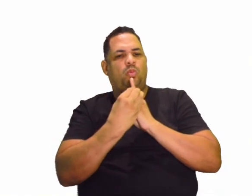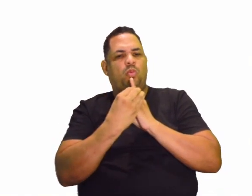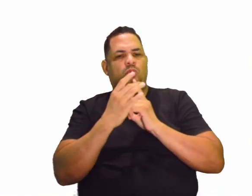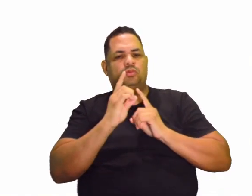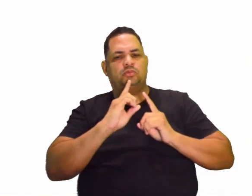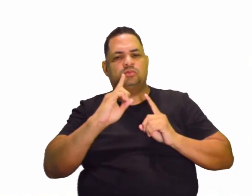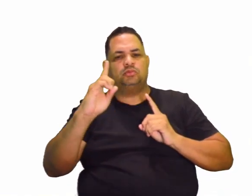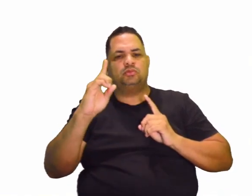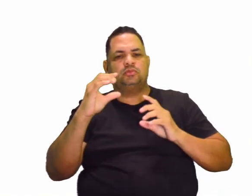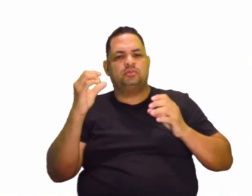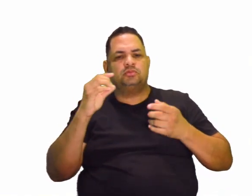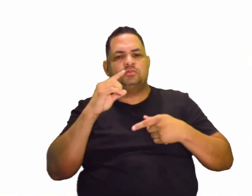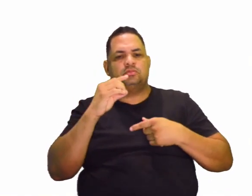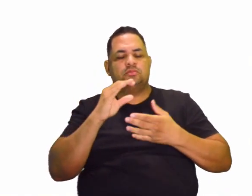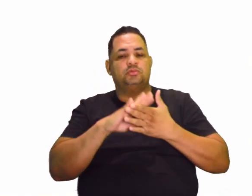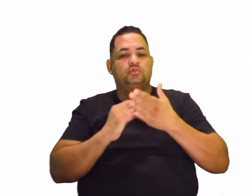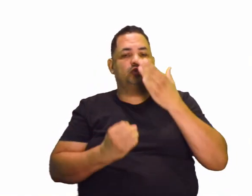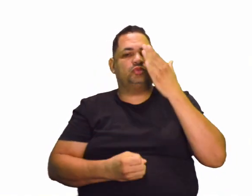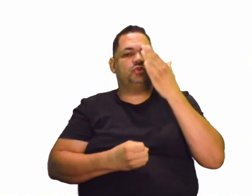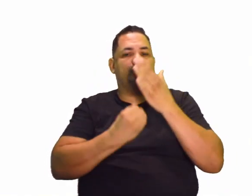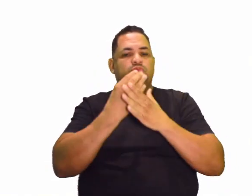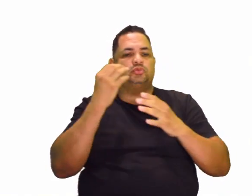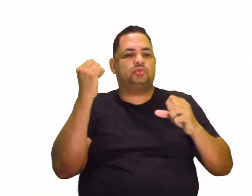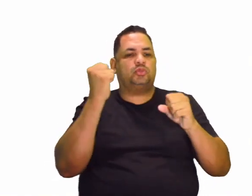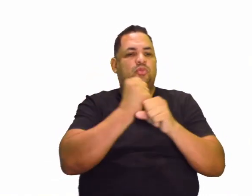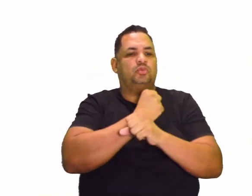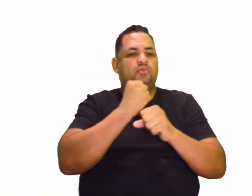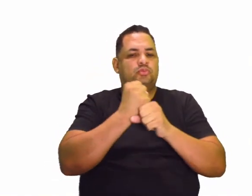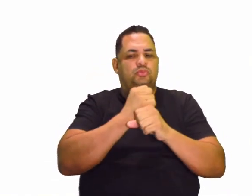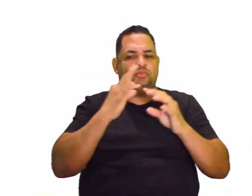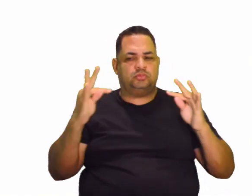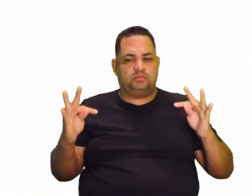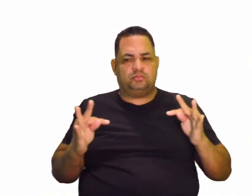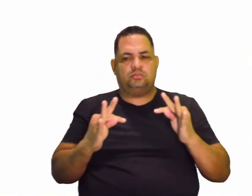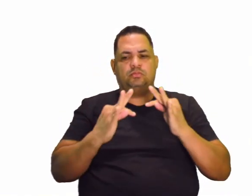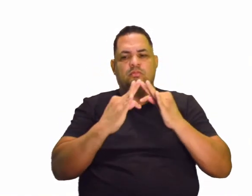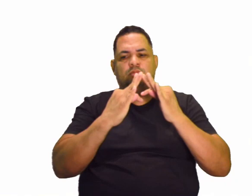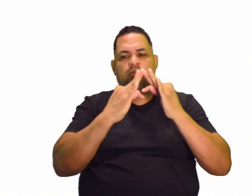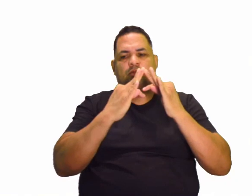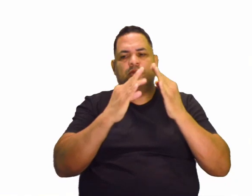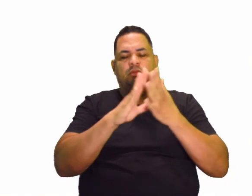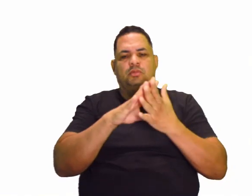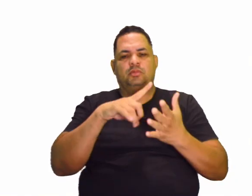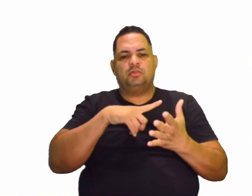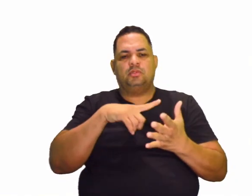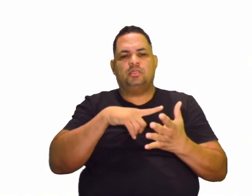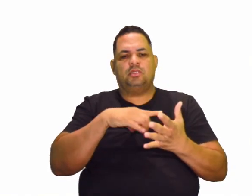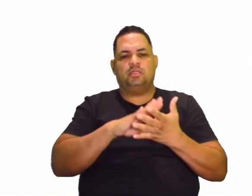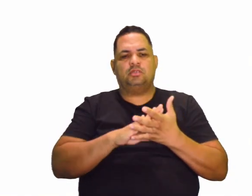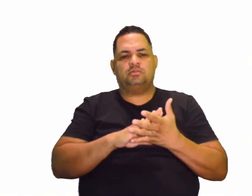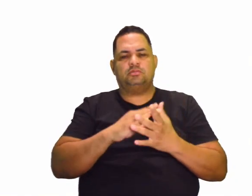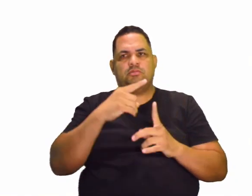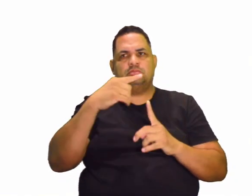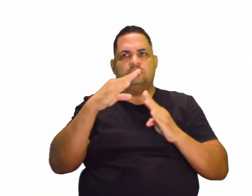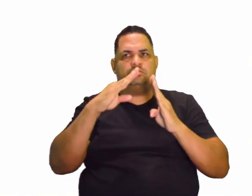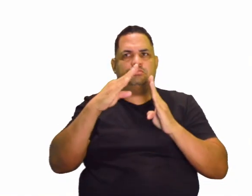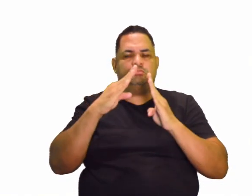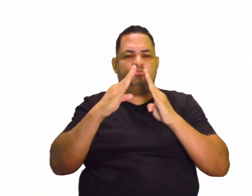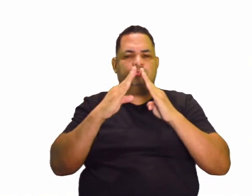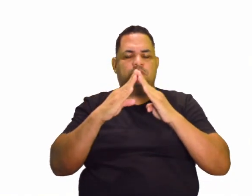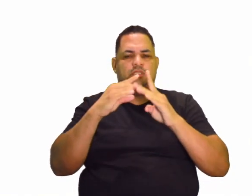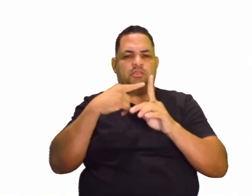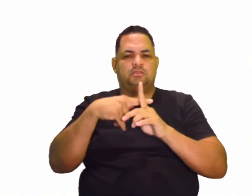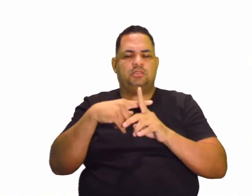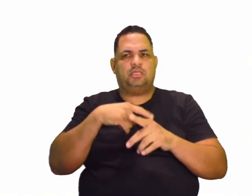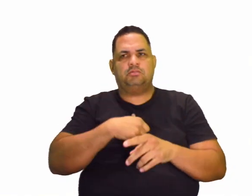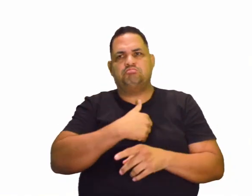templos, igrejas que estão até hoje, né? Muitas têm mais de 1000 anos, 1500 anos. Tem igrejas